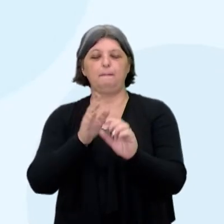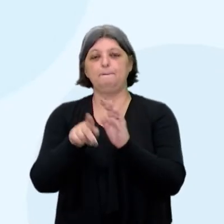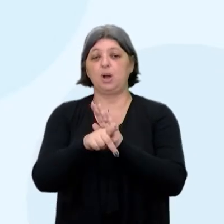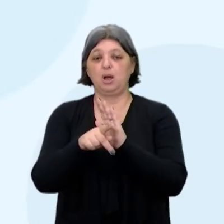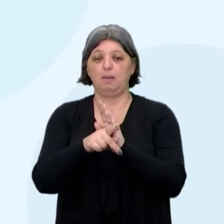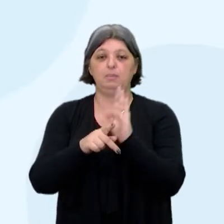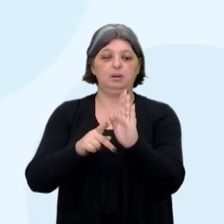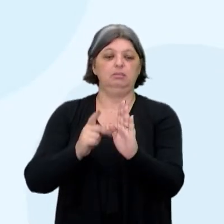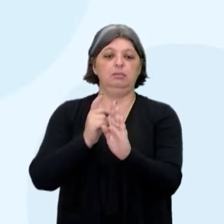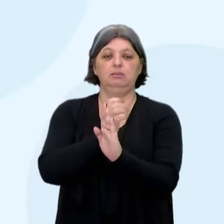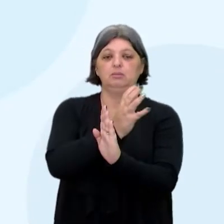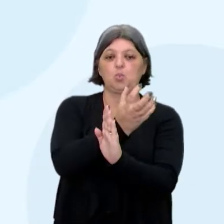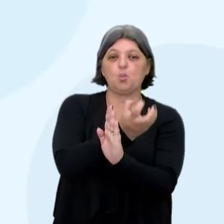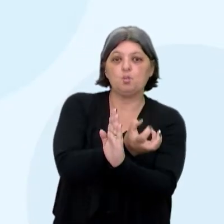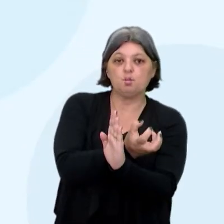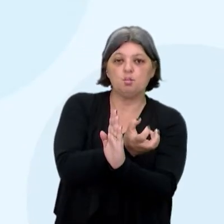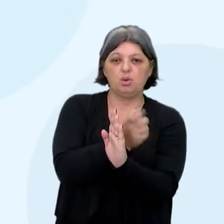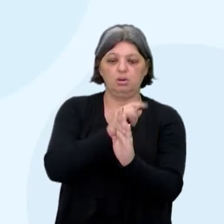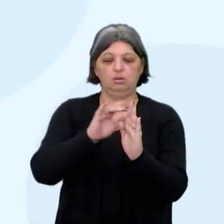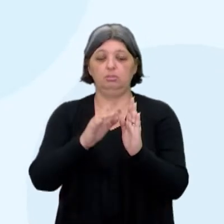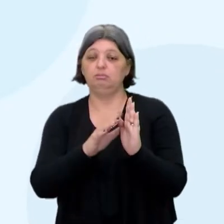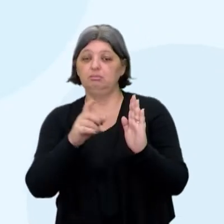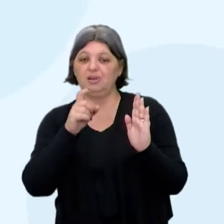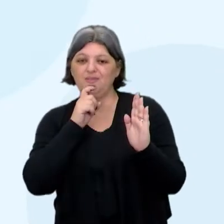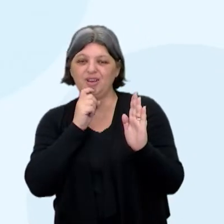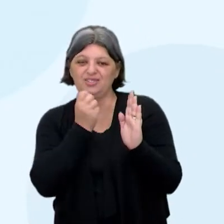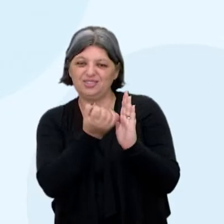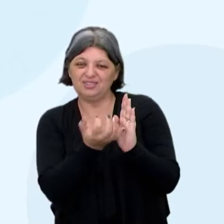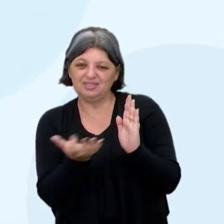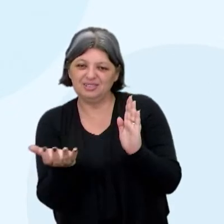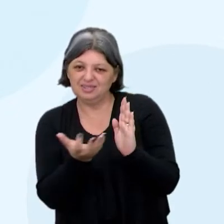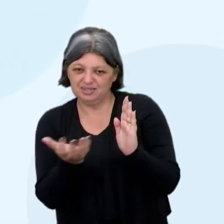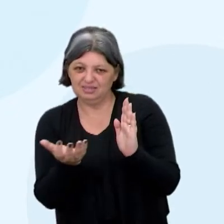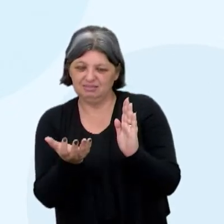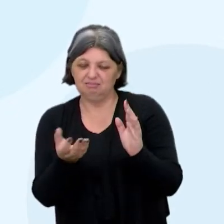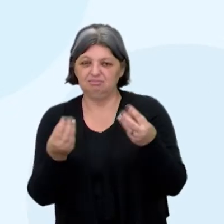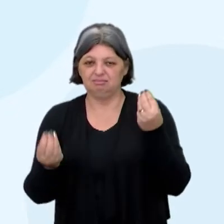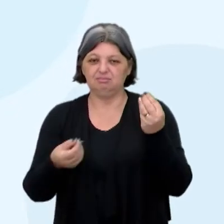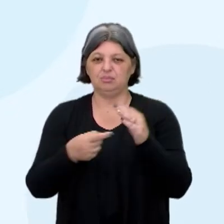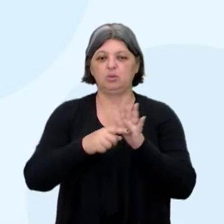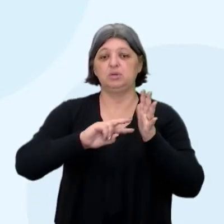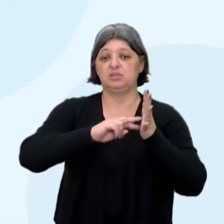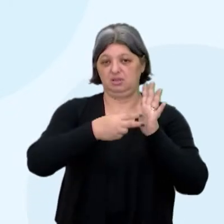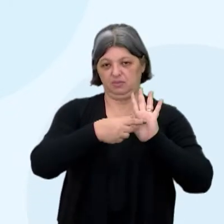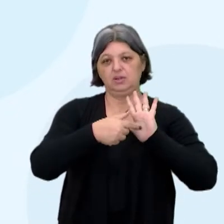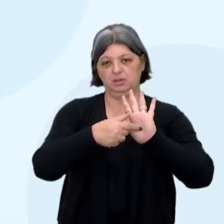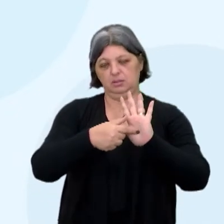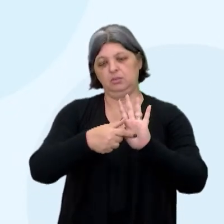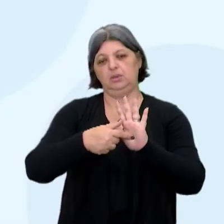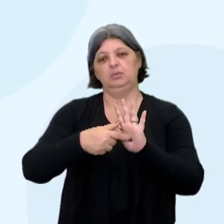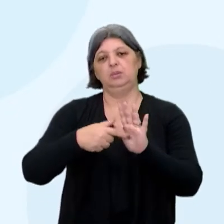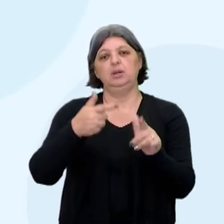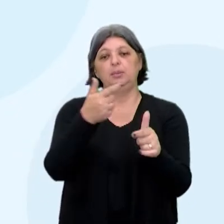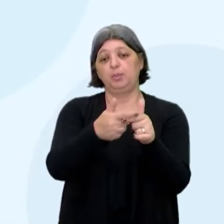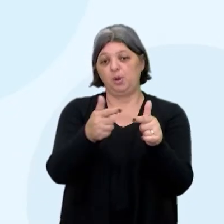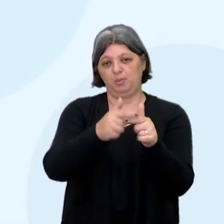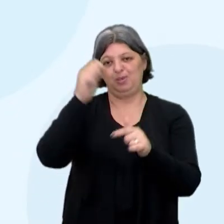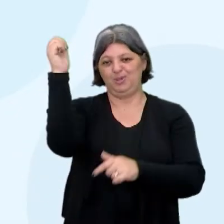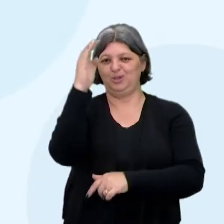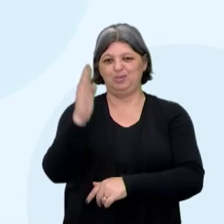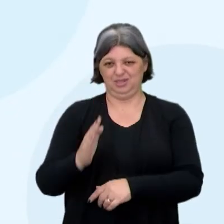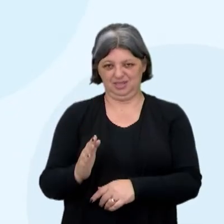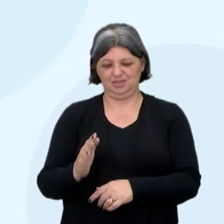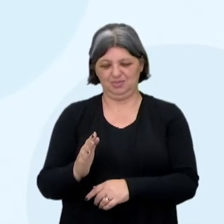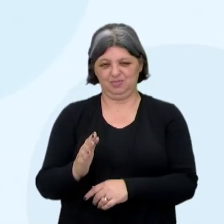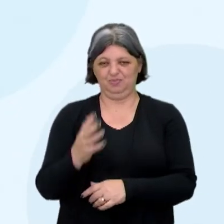e mostrando os impactos das mudanças climáticas, já pode ser sentido no Brasil, ali colocando esse tema, essa manchete,